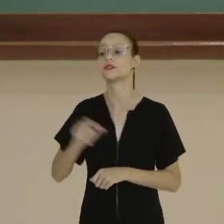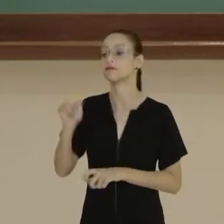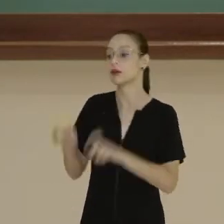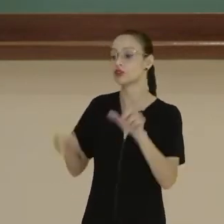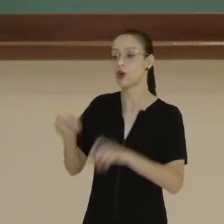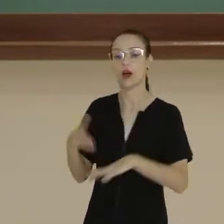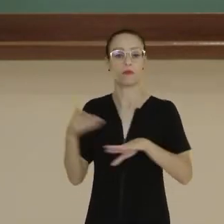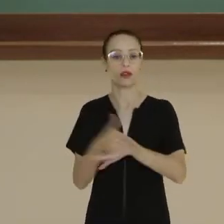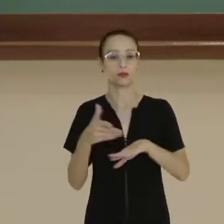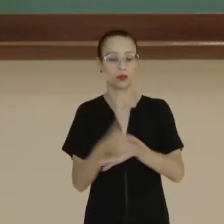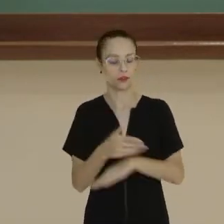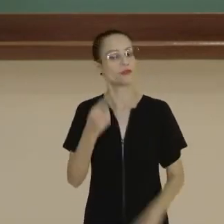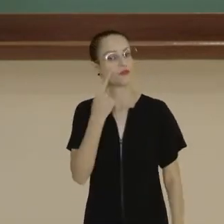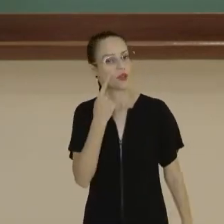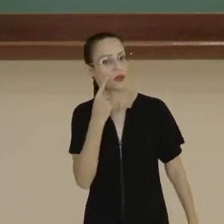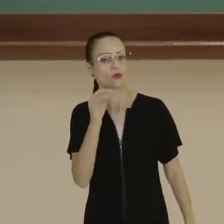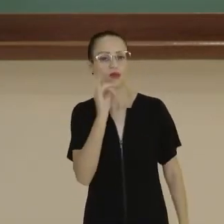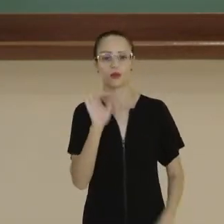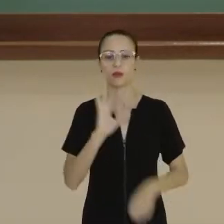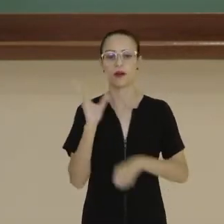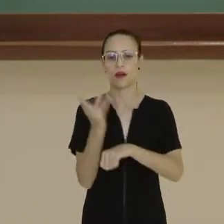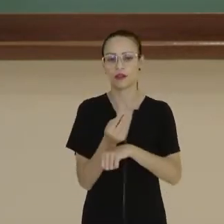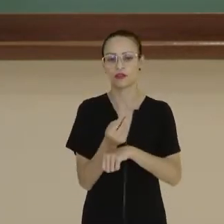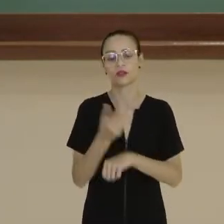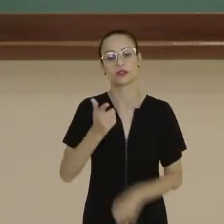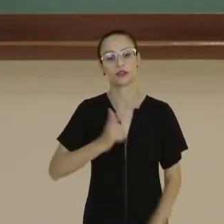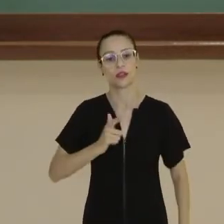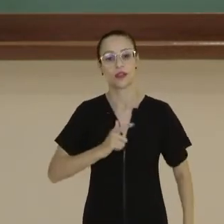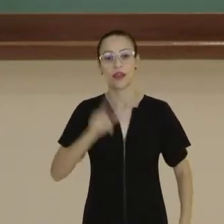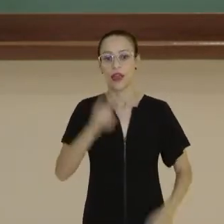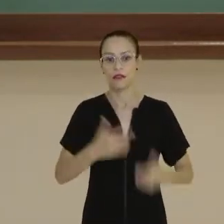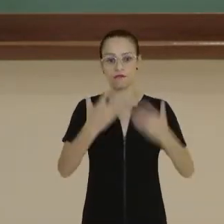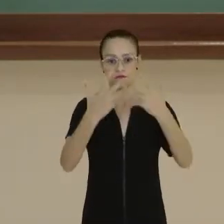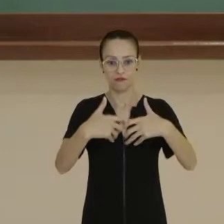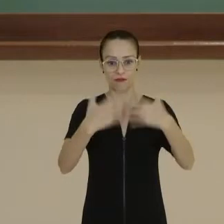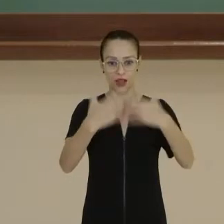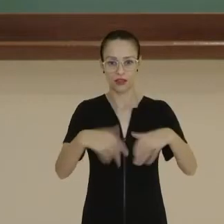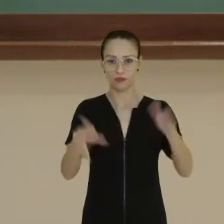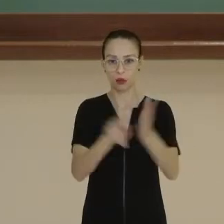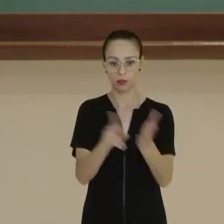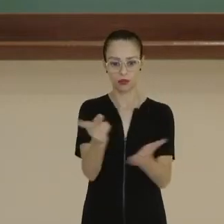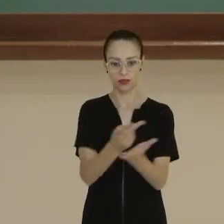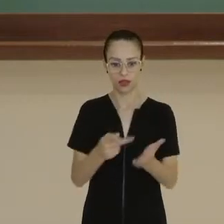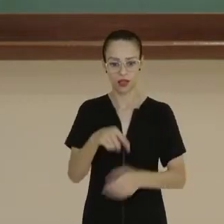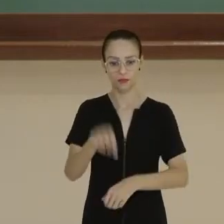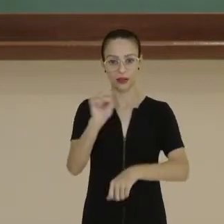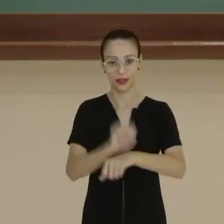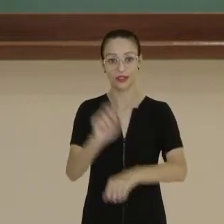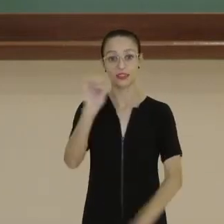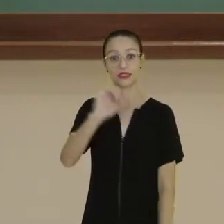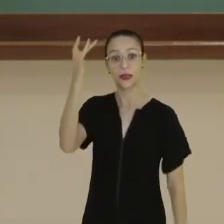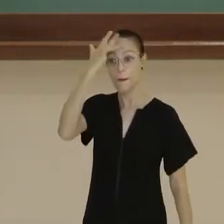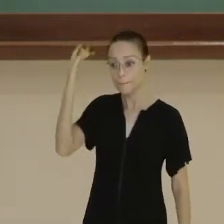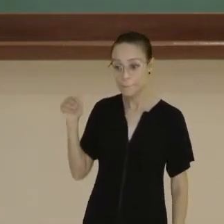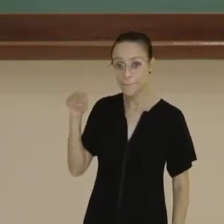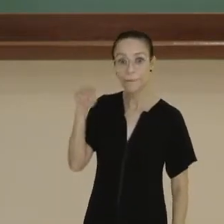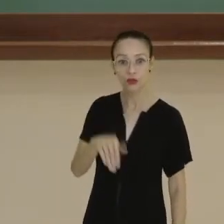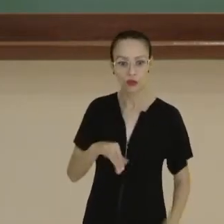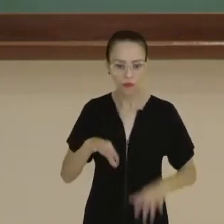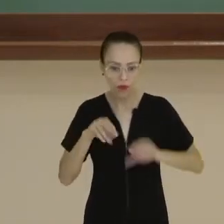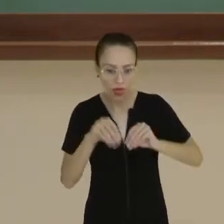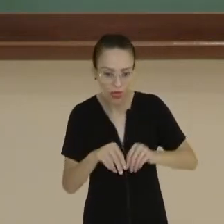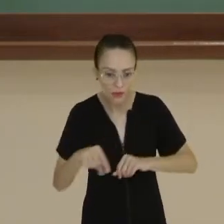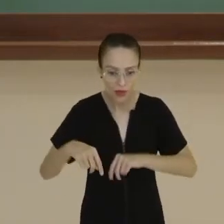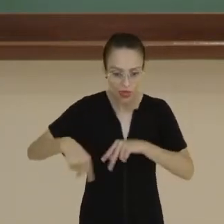gente vai ver aqui obras de arte, por exemplo, que é uma máquina de desenhar. E ela está parada, mas se o público participa, caminha,